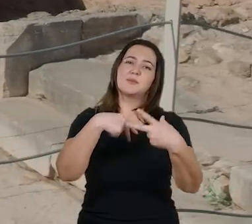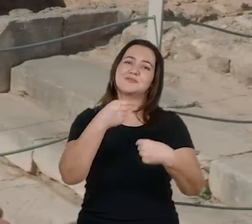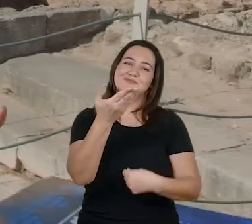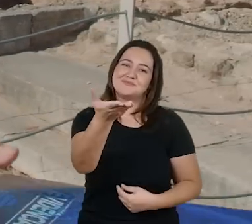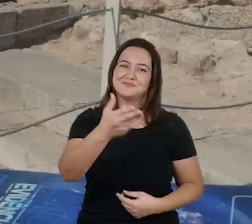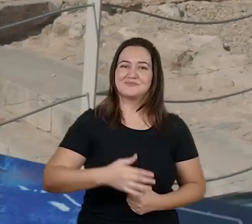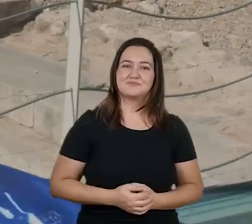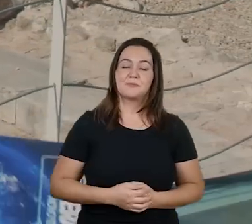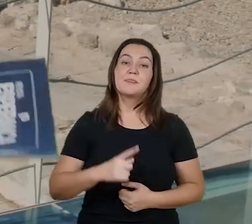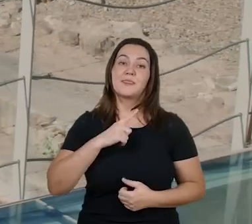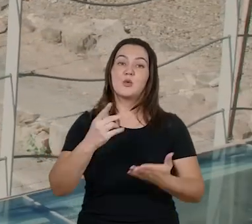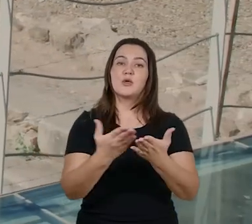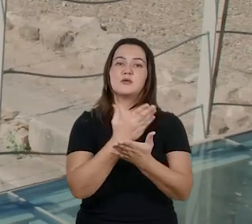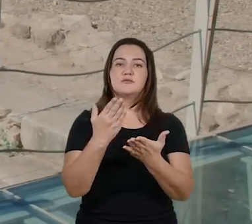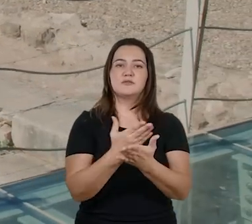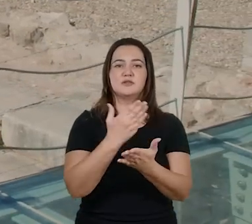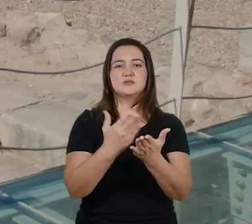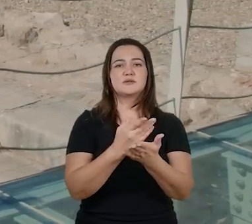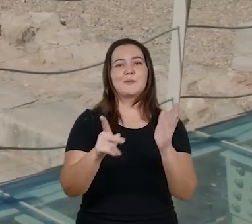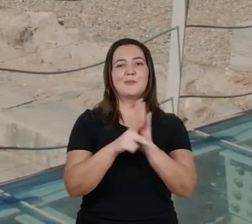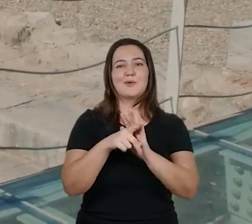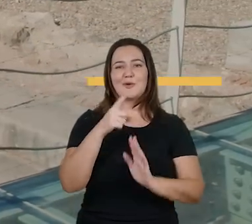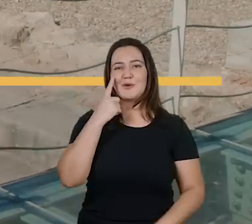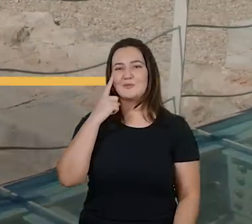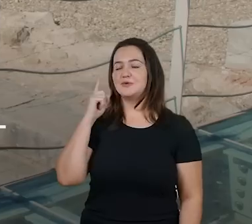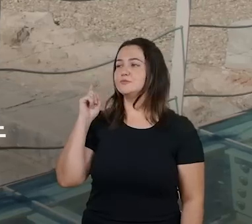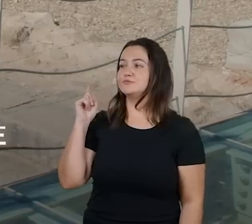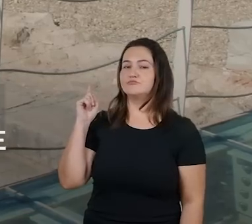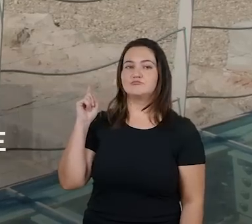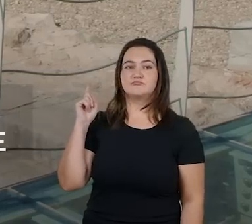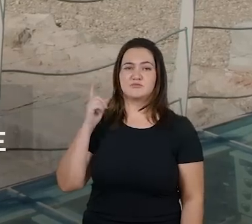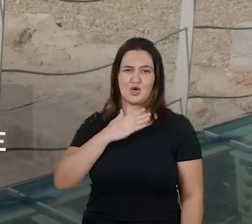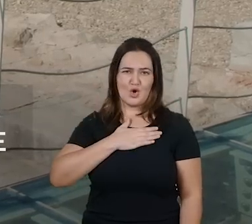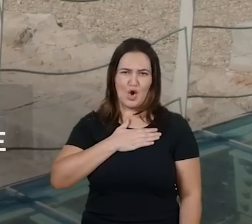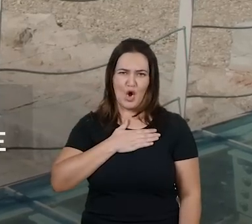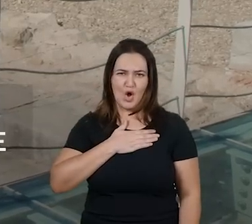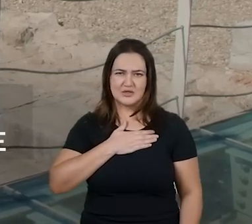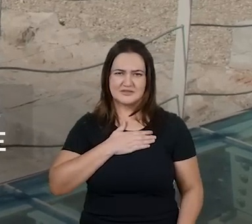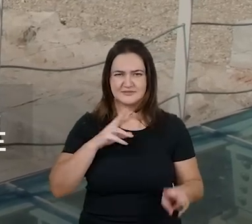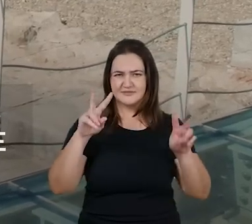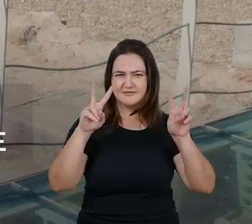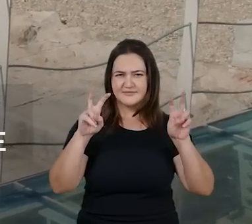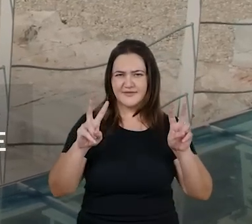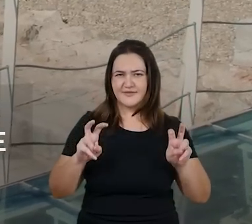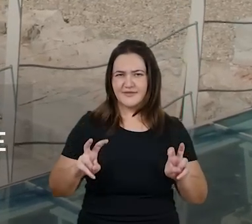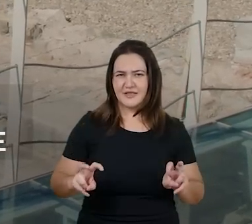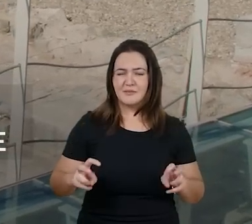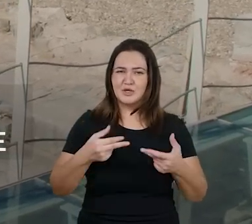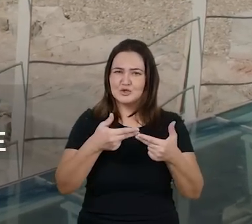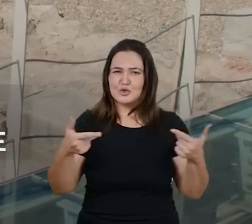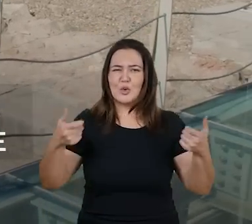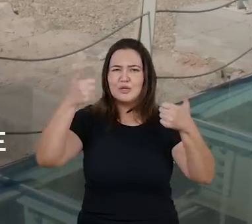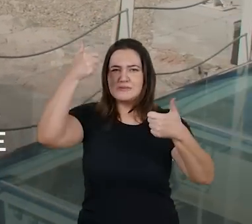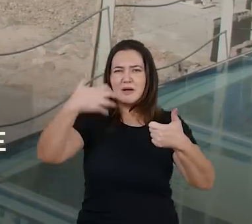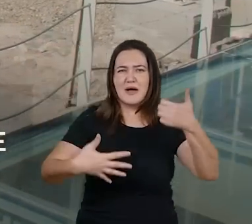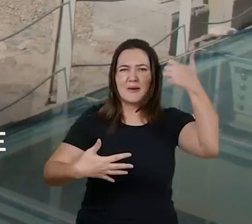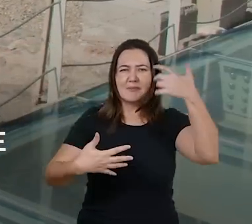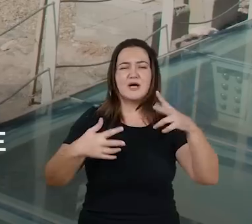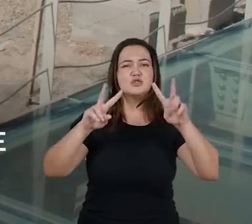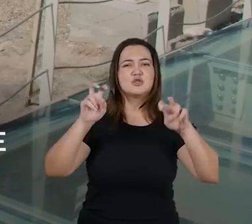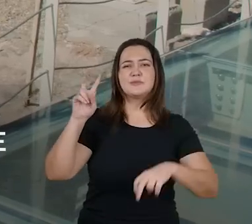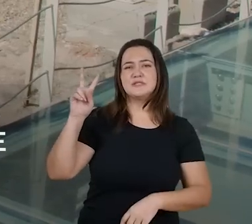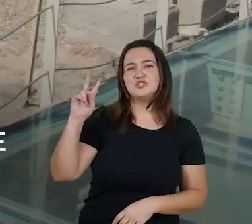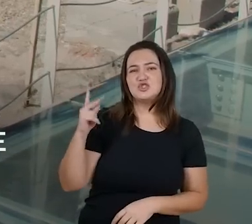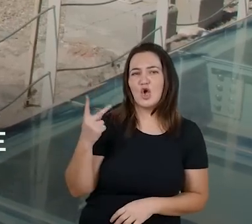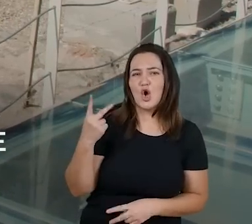você. Eu tenho aqui o Guia de Estudos Evidências. Então, se você gosta desse conteúdo, se você gosta das coisas que eu falo aqui sobre